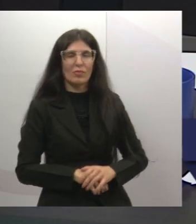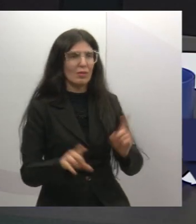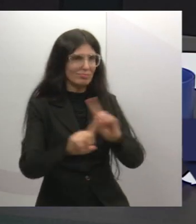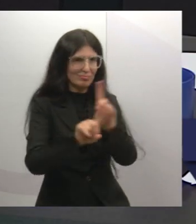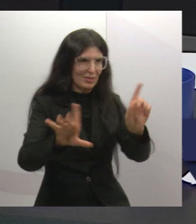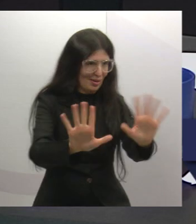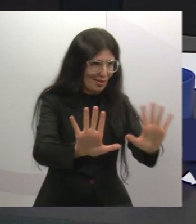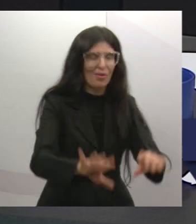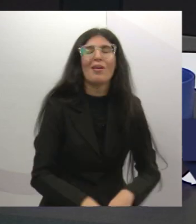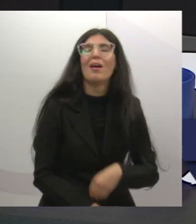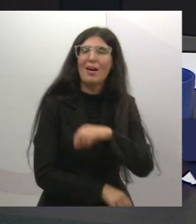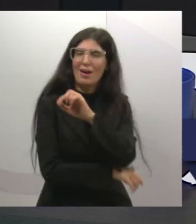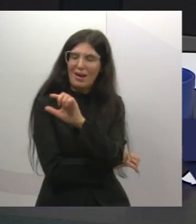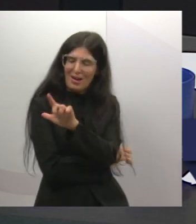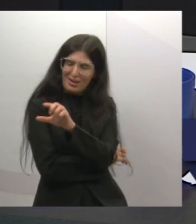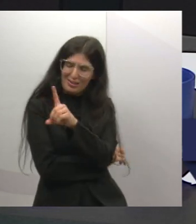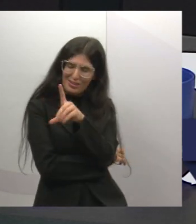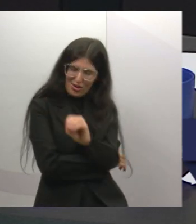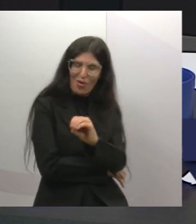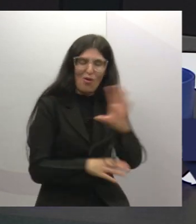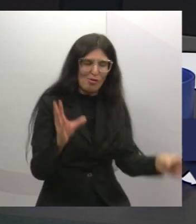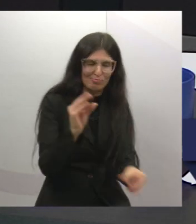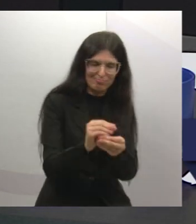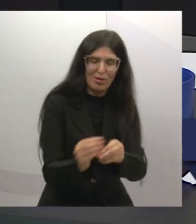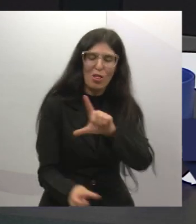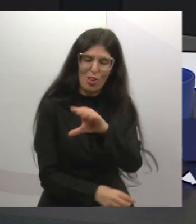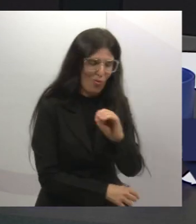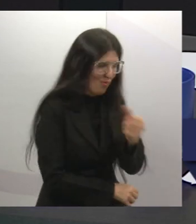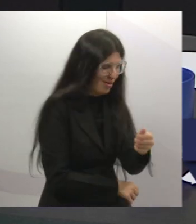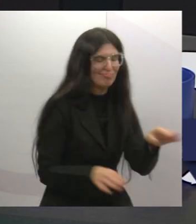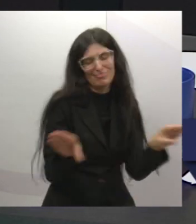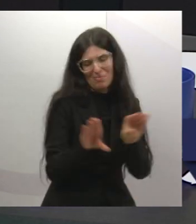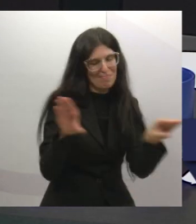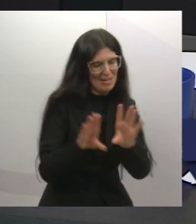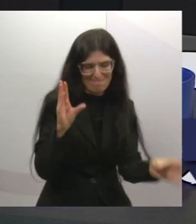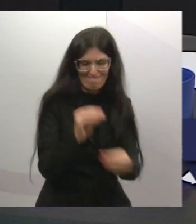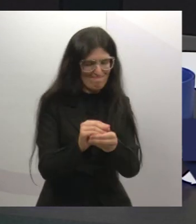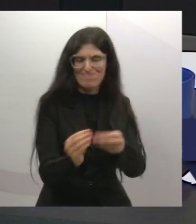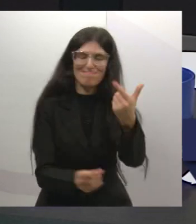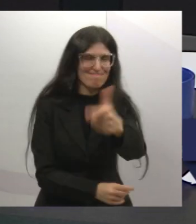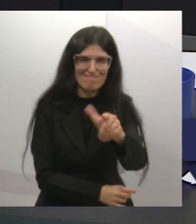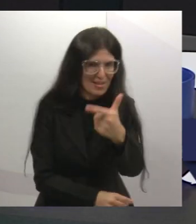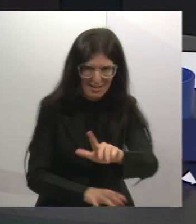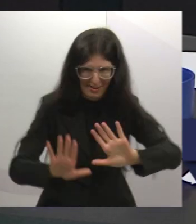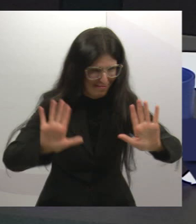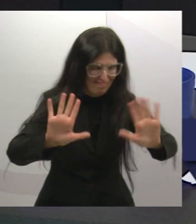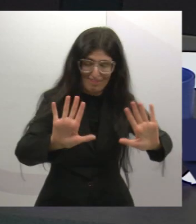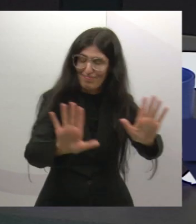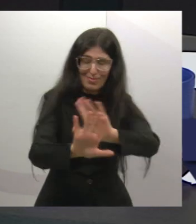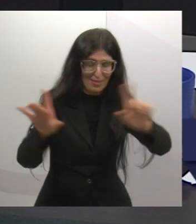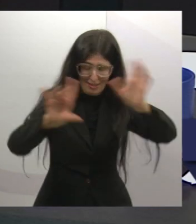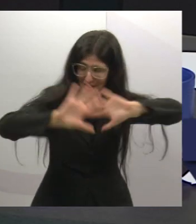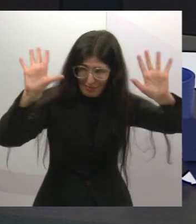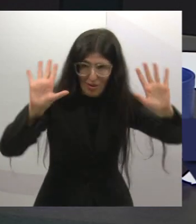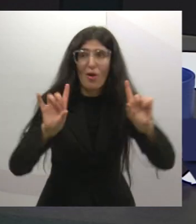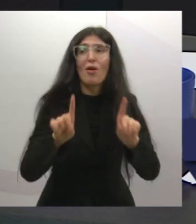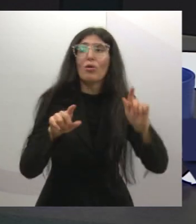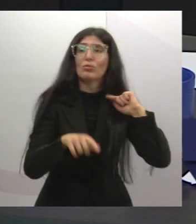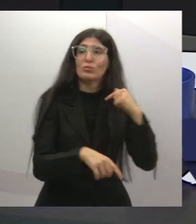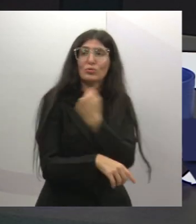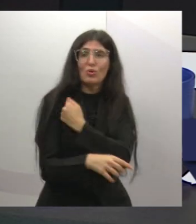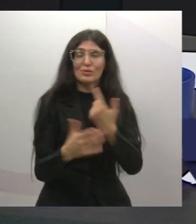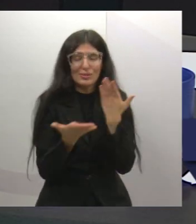não houve emenda na LOA também em 2020. Eu só queria entender por conta que a gente estuda um